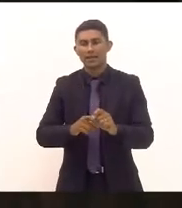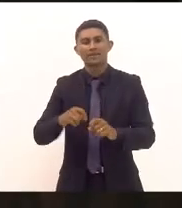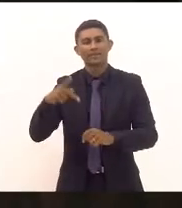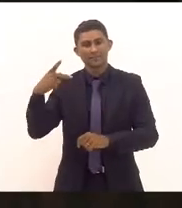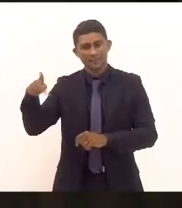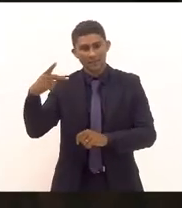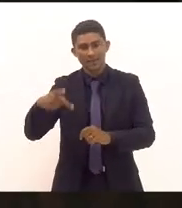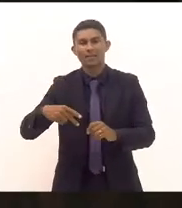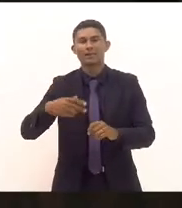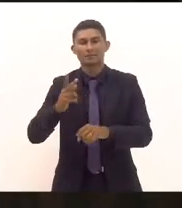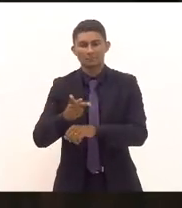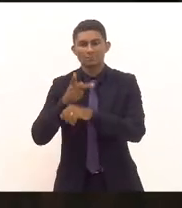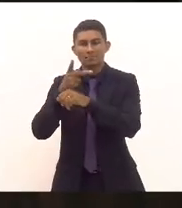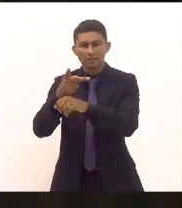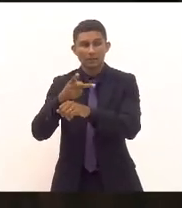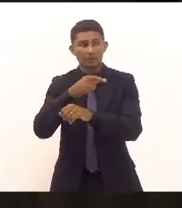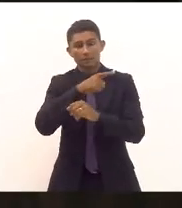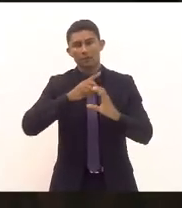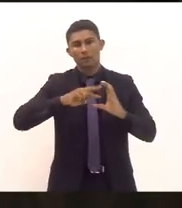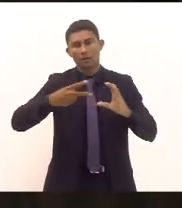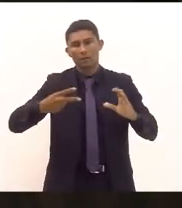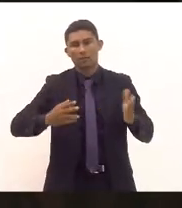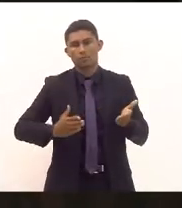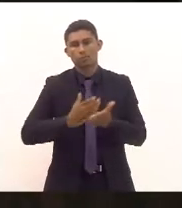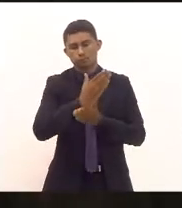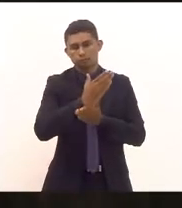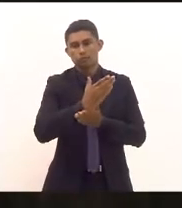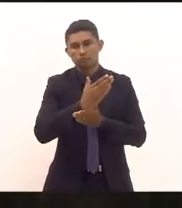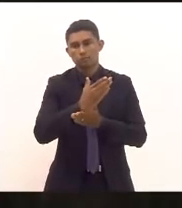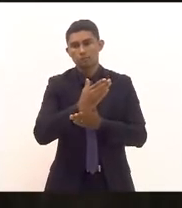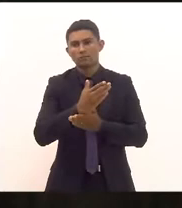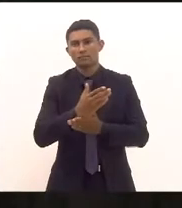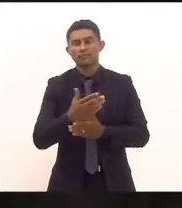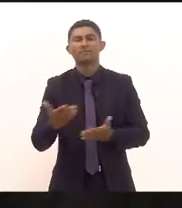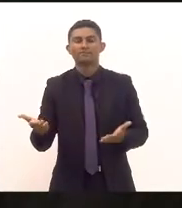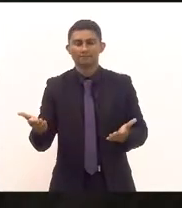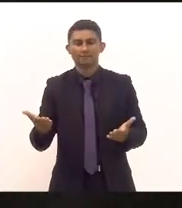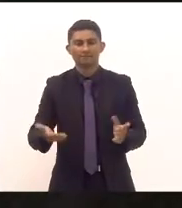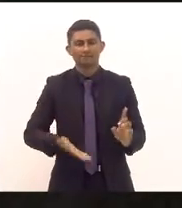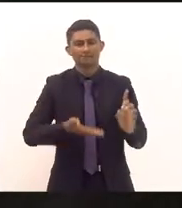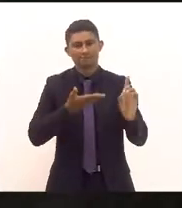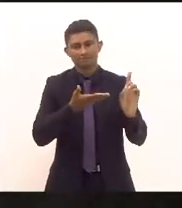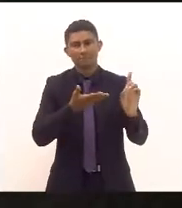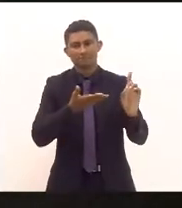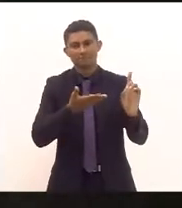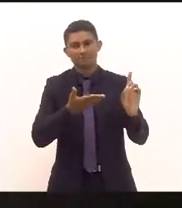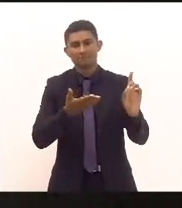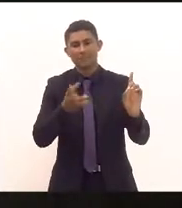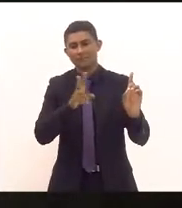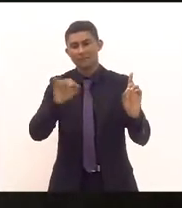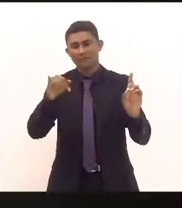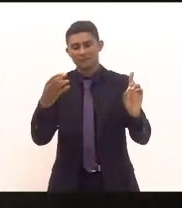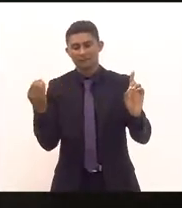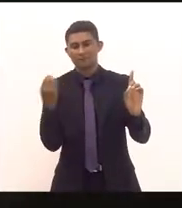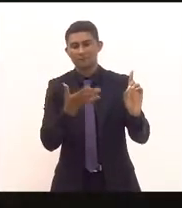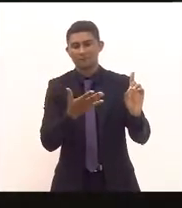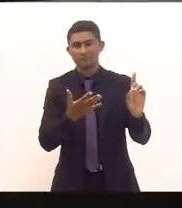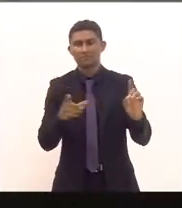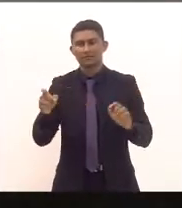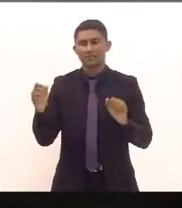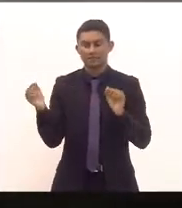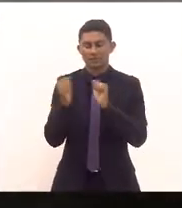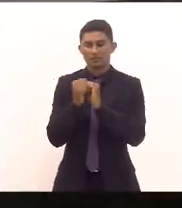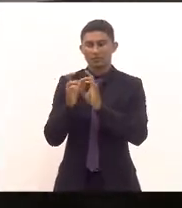autoria e aprovada na Câmara dos Vereadores é o jogador Paulo Henrique Sampaio um vereador a moto um grande